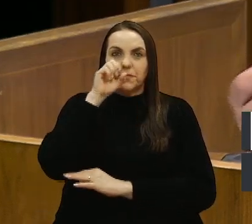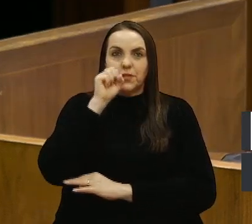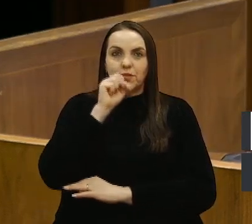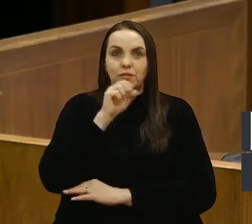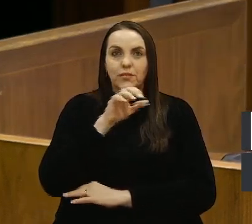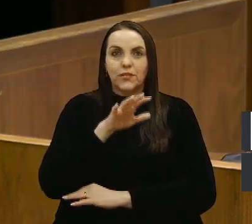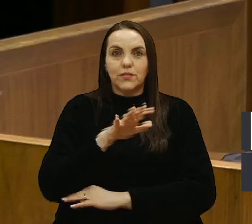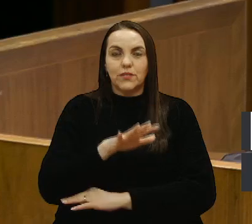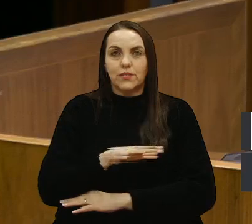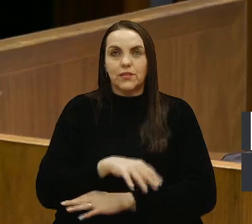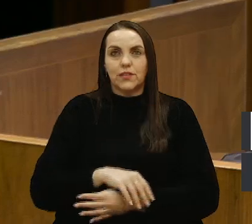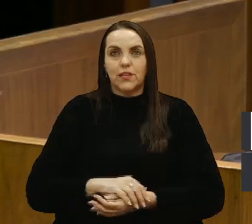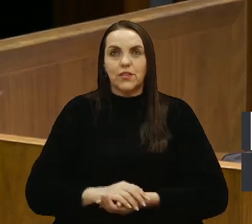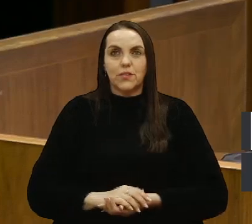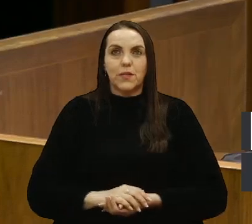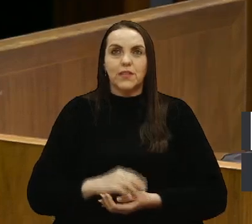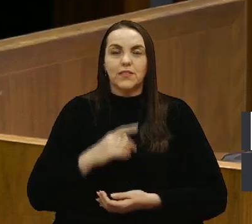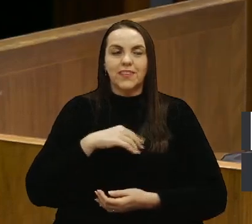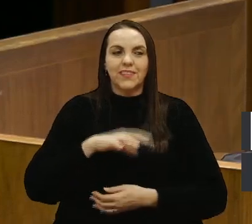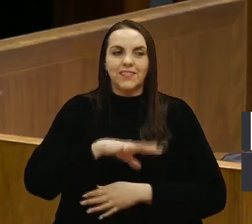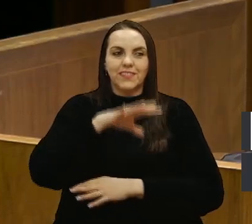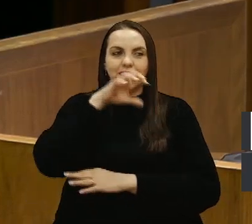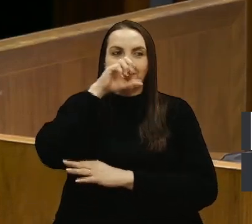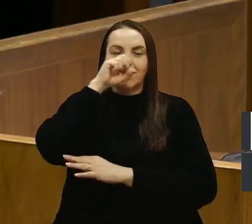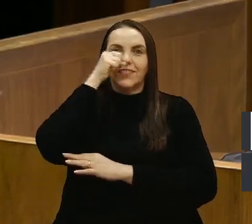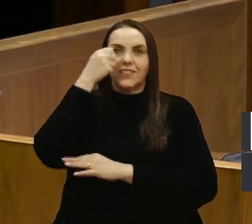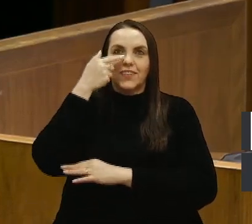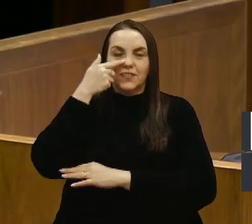nariz, soltarem o ar pelo nariz.